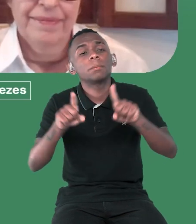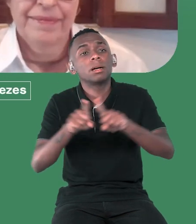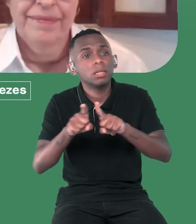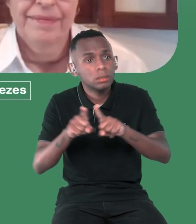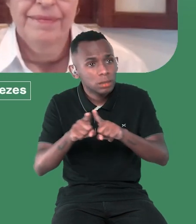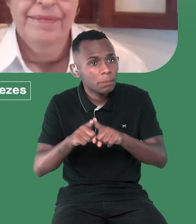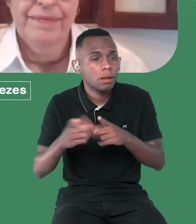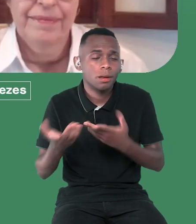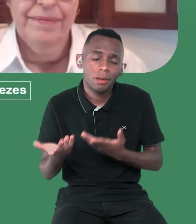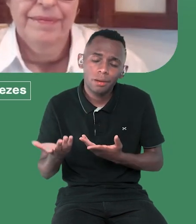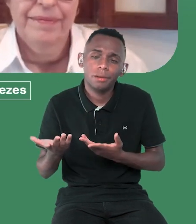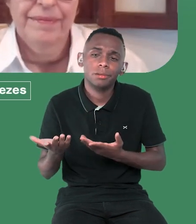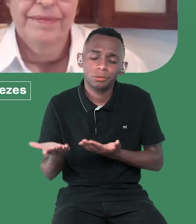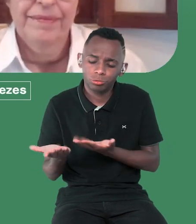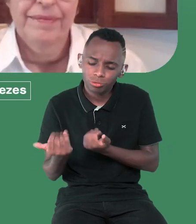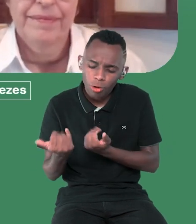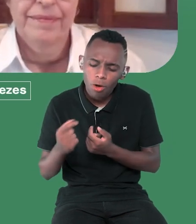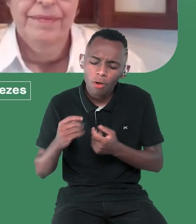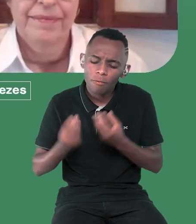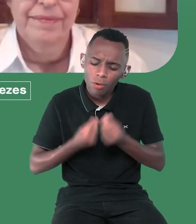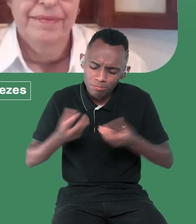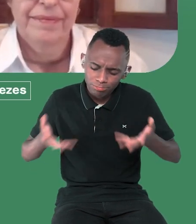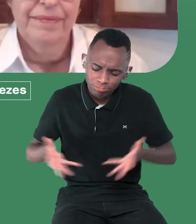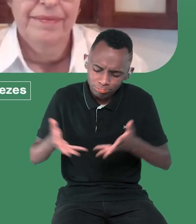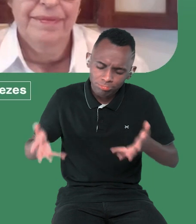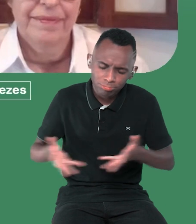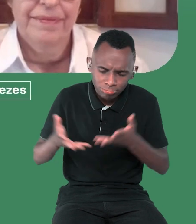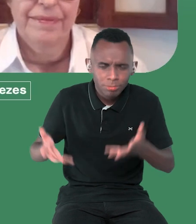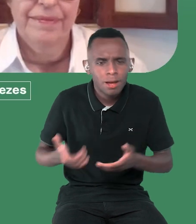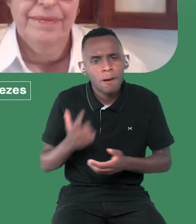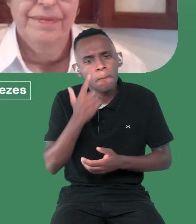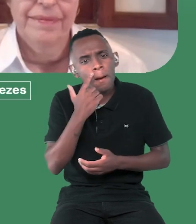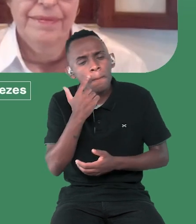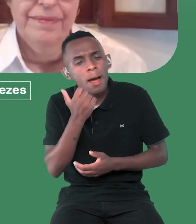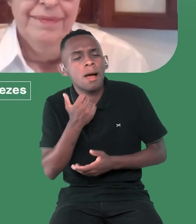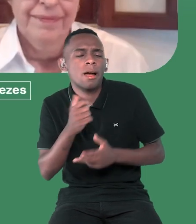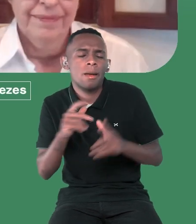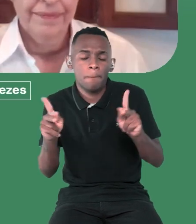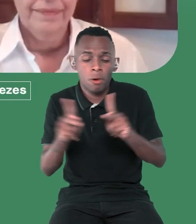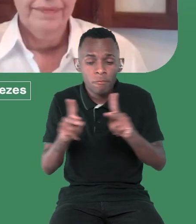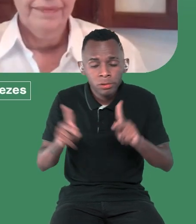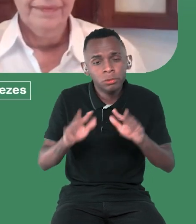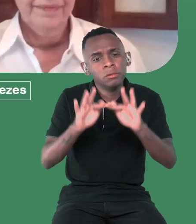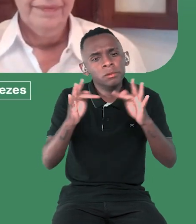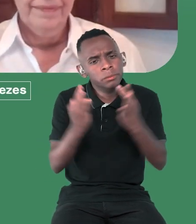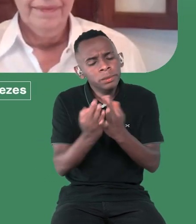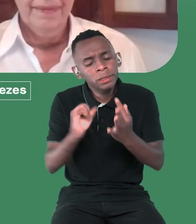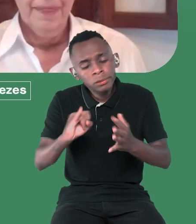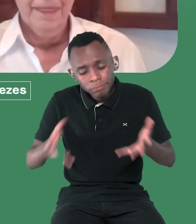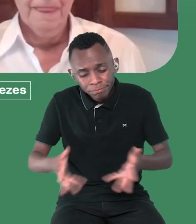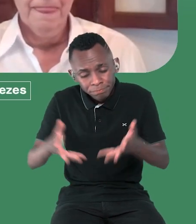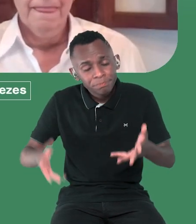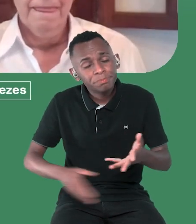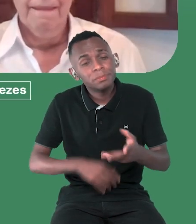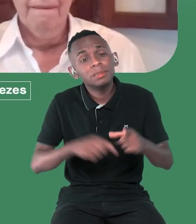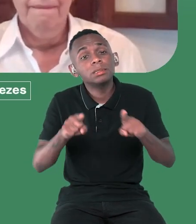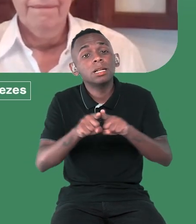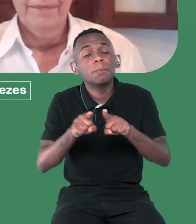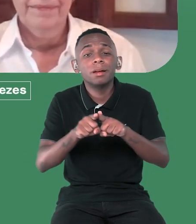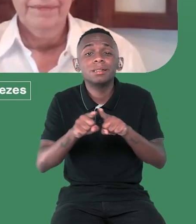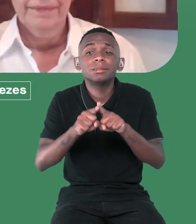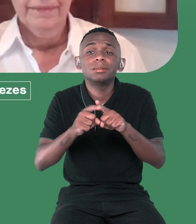da infância, se vocês eram instigadas, né, pelos pais, pelos professores, pelos familiares. E falar um pouquinho também